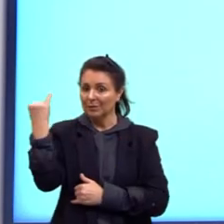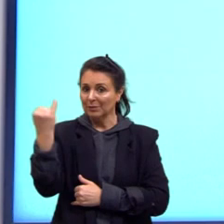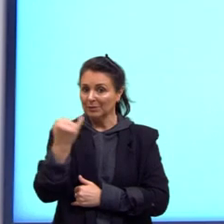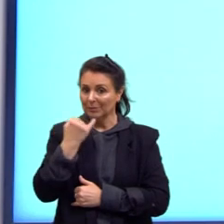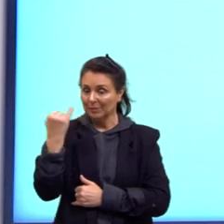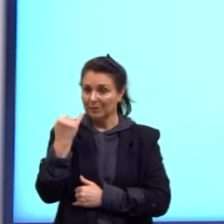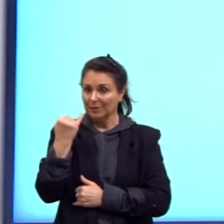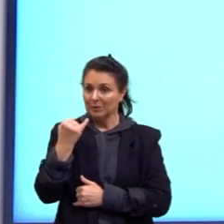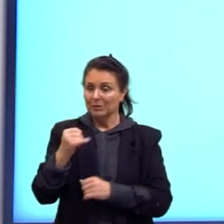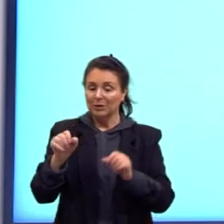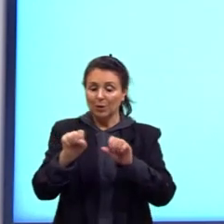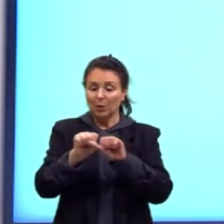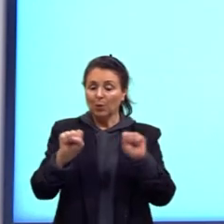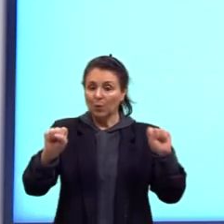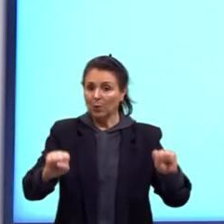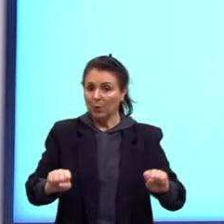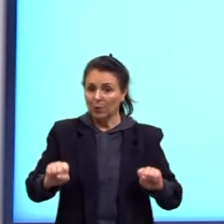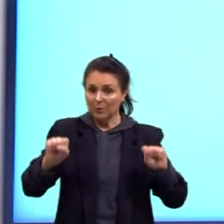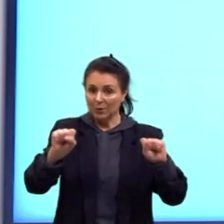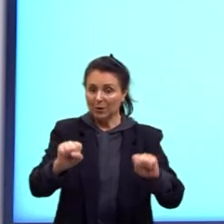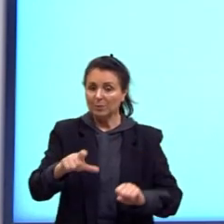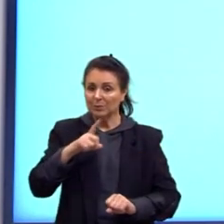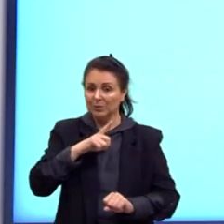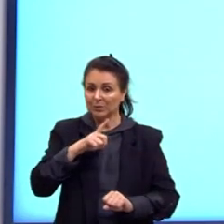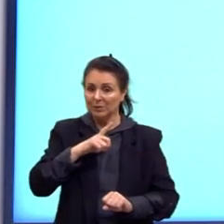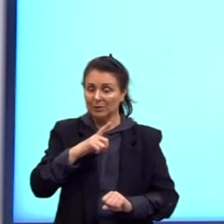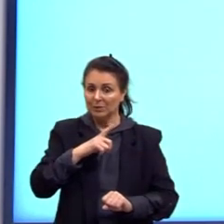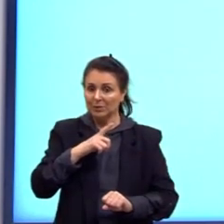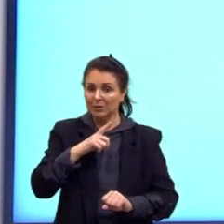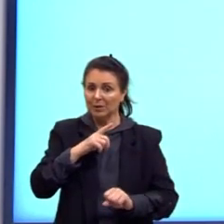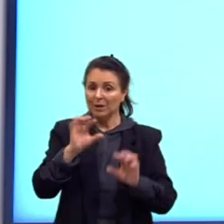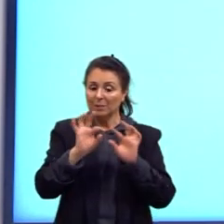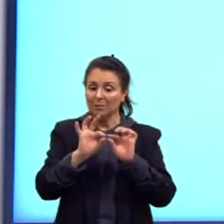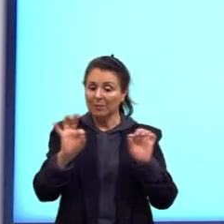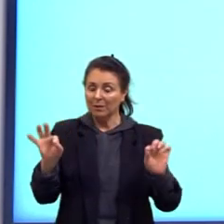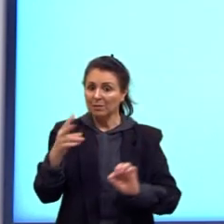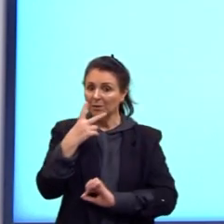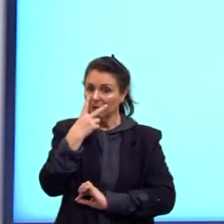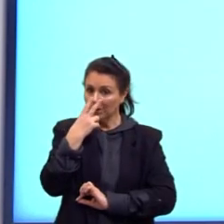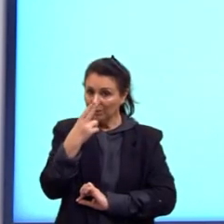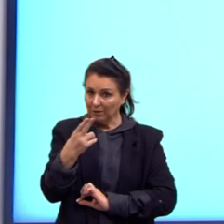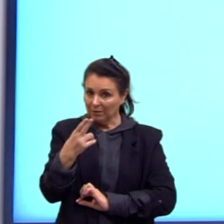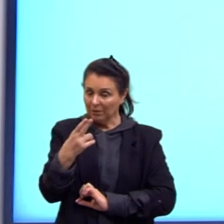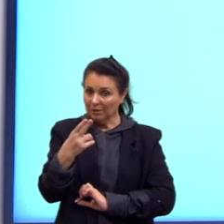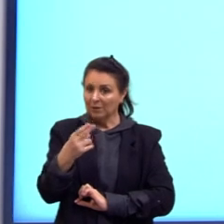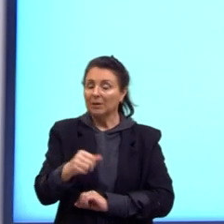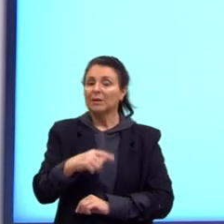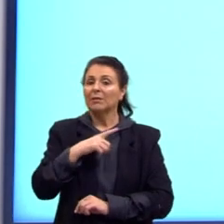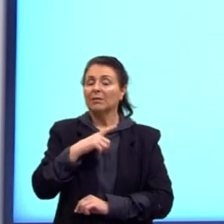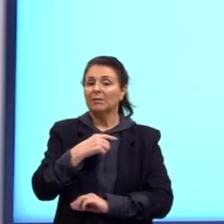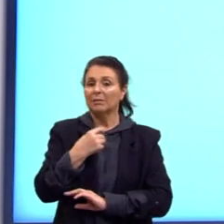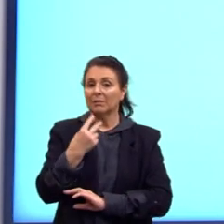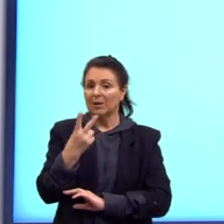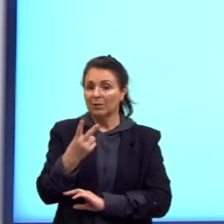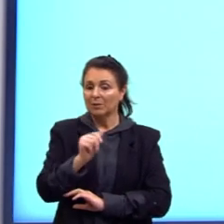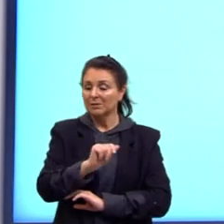é de que os remos eles possuem exatamente mesma medida Então já temos dois